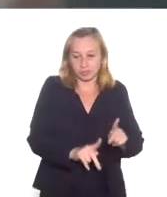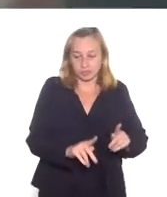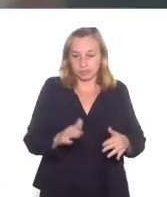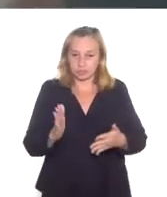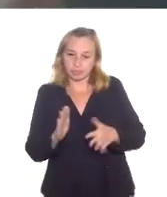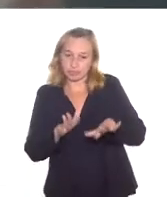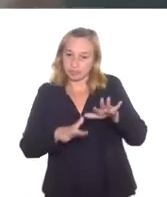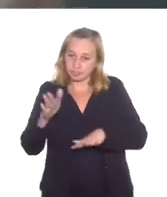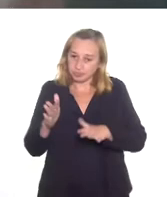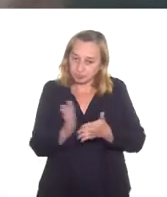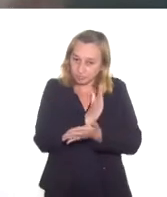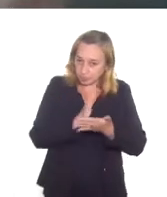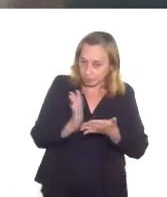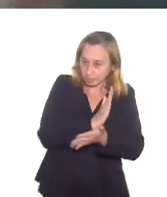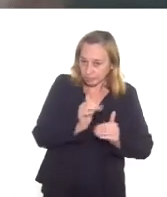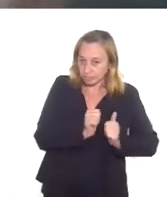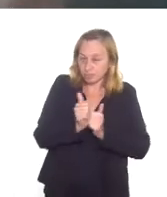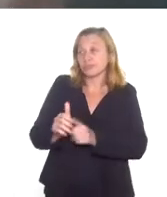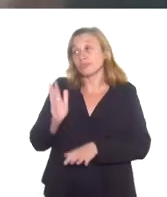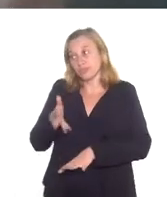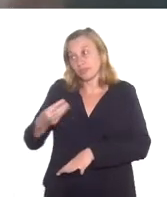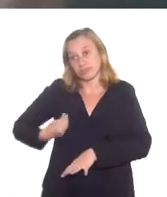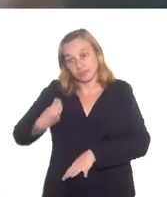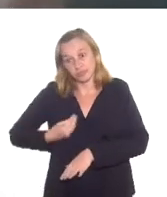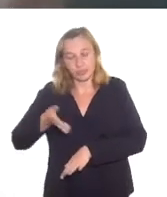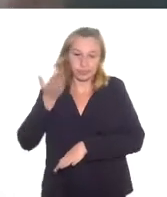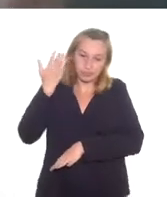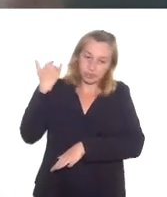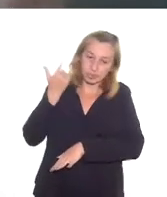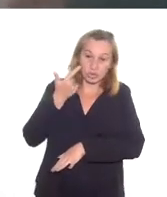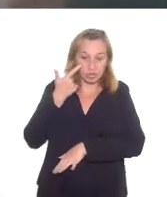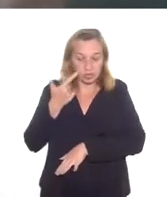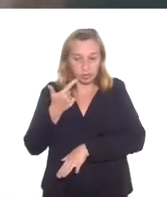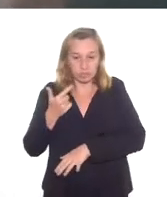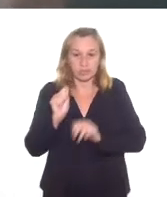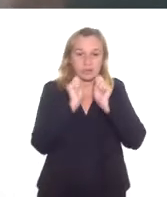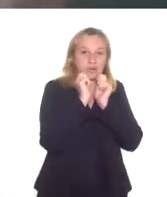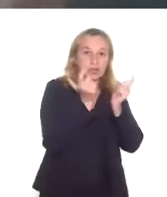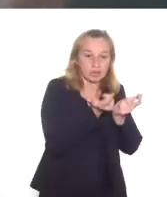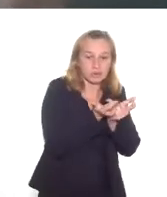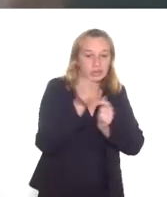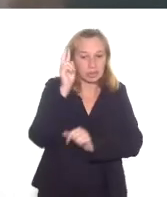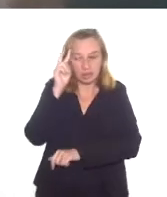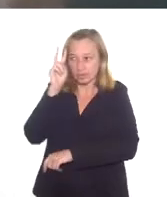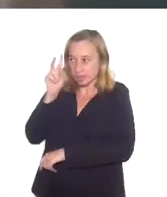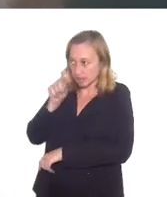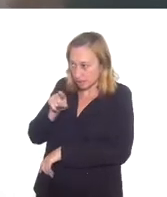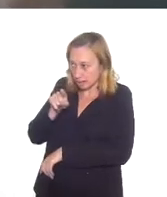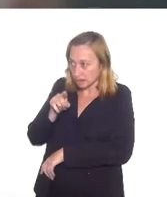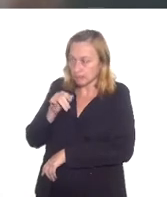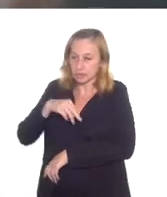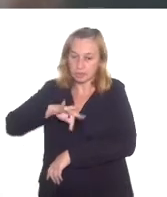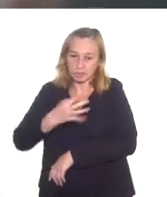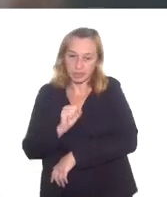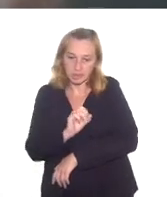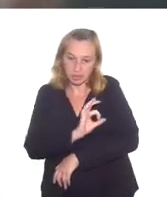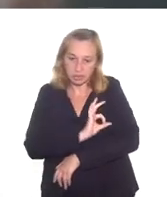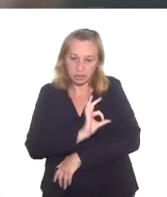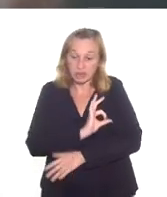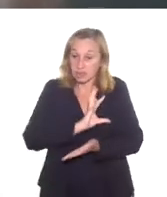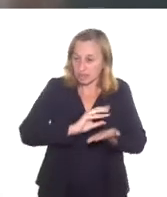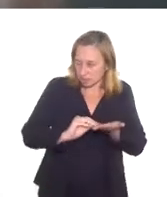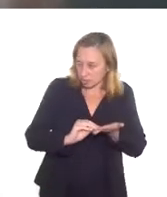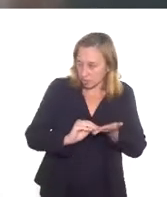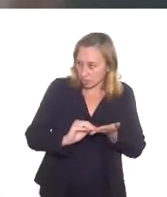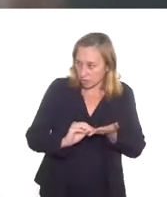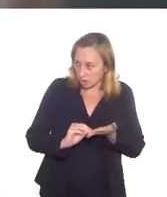segmentos. Isso nós já vivenciamos no passado, quando nós vivenciamos na Alerj, deve lembrar, né, deputada Marta Rocha, aquelas pautas-bombas,